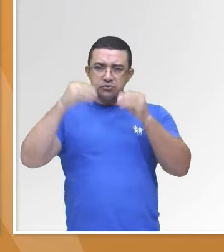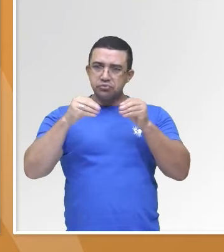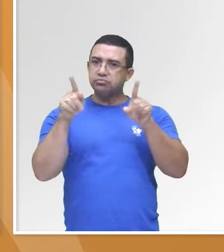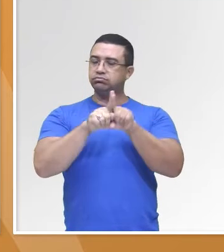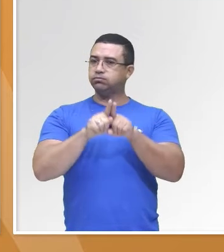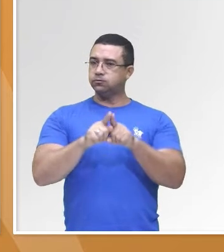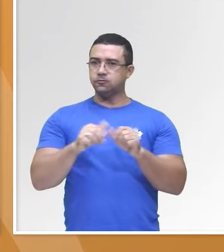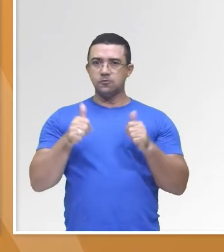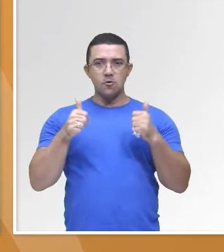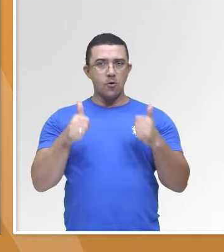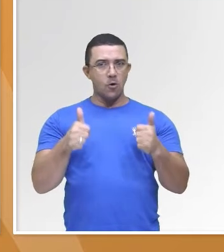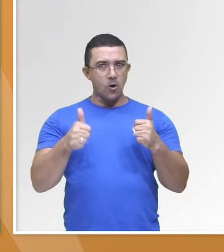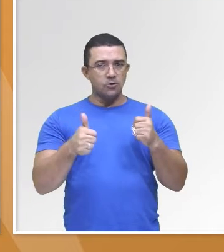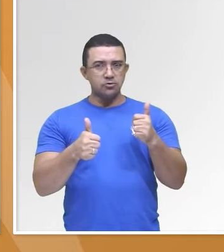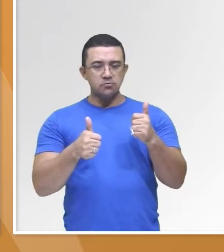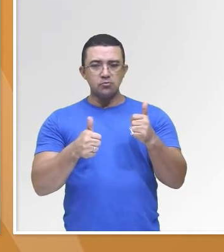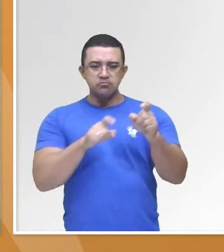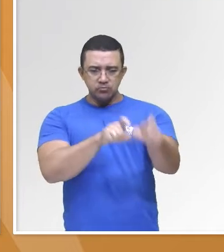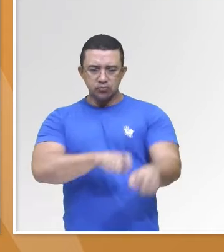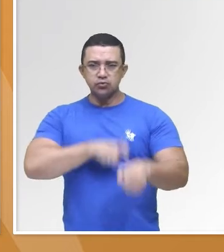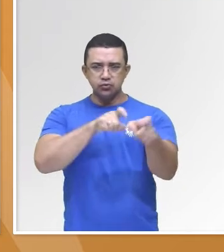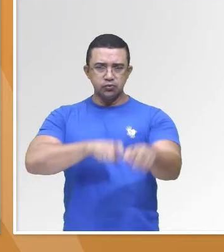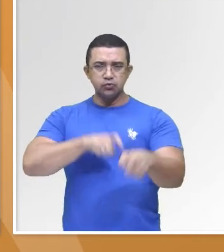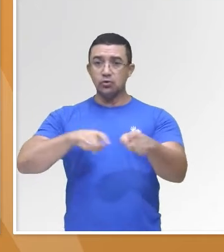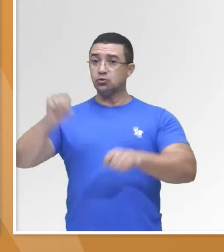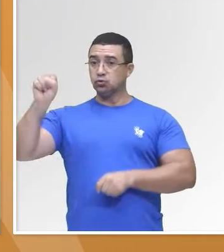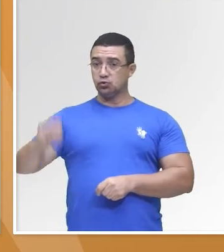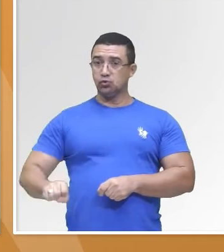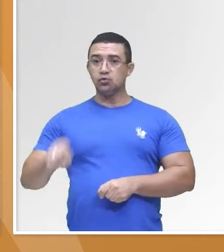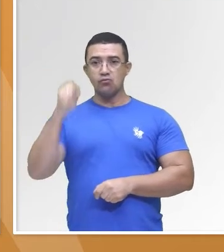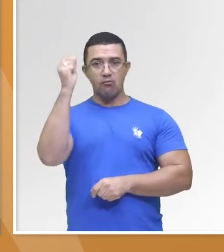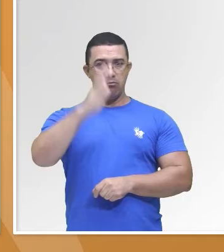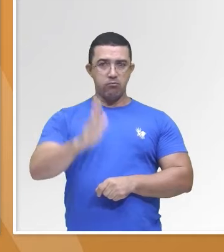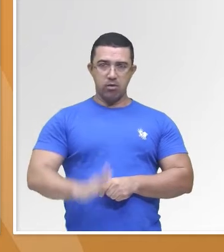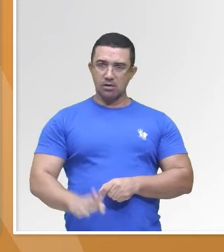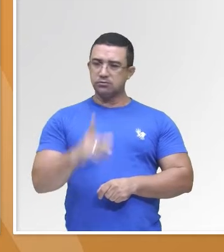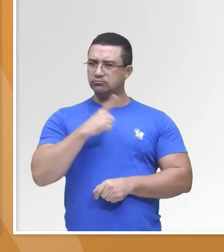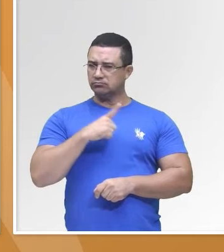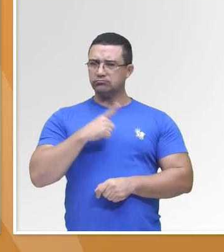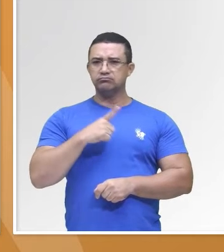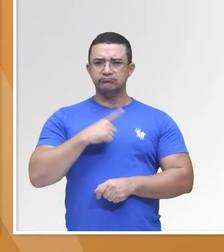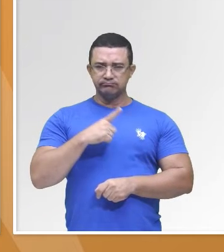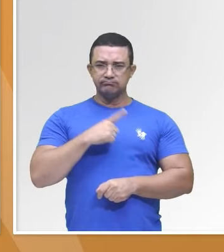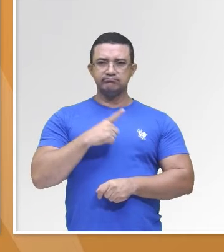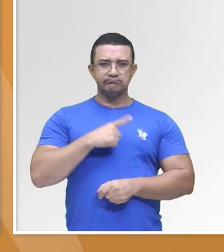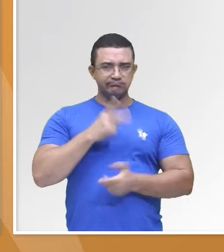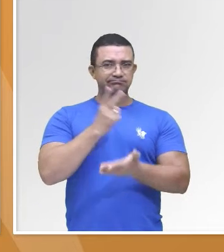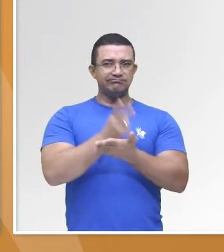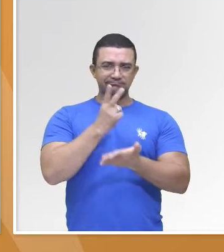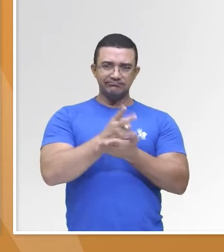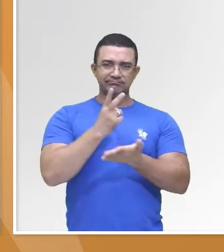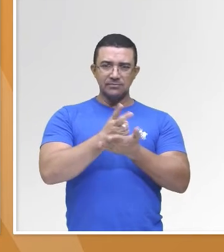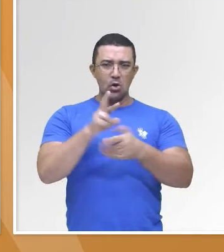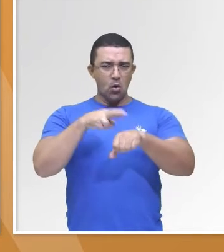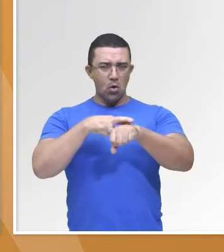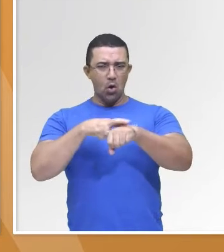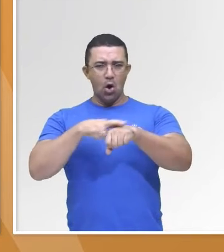é muito comum ali, né, no sul do Brasil, a gente encontrar bastante a terra roxa ou terra